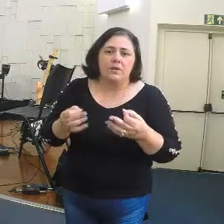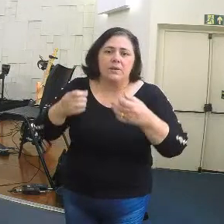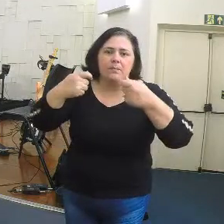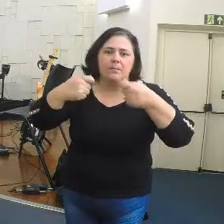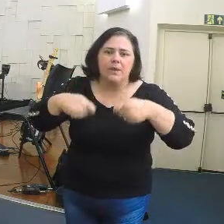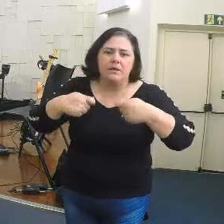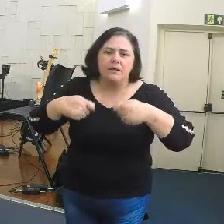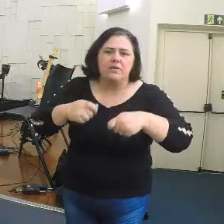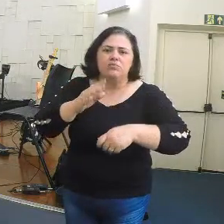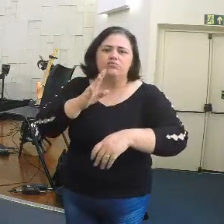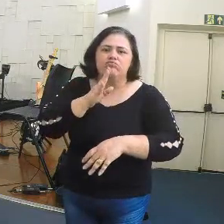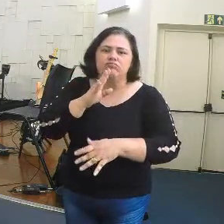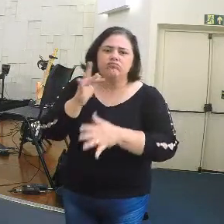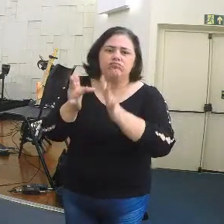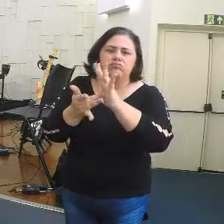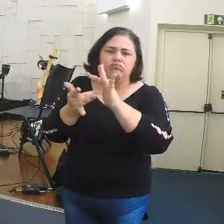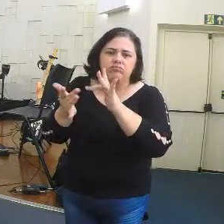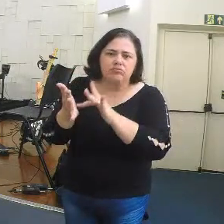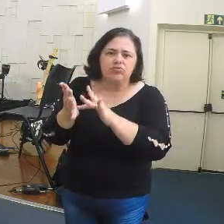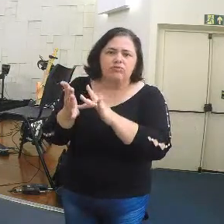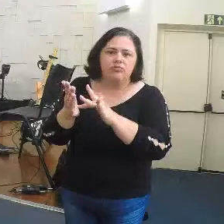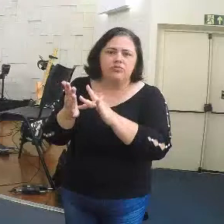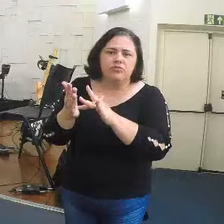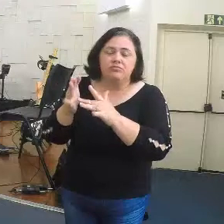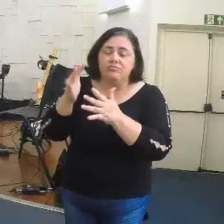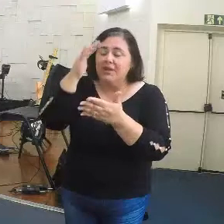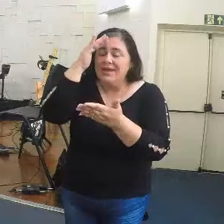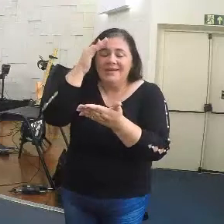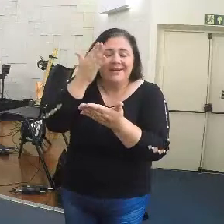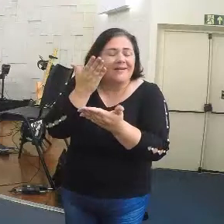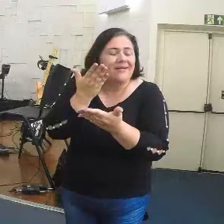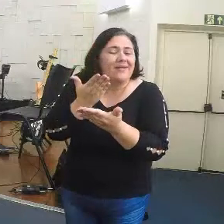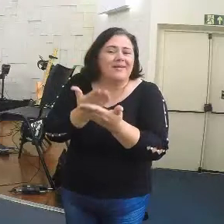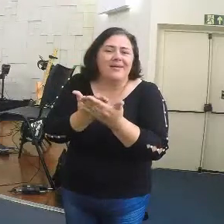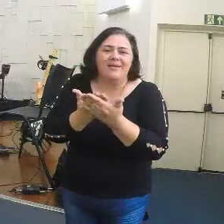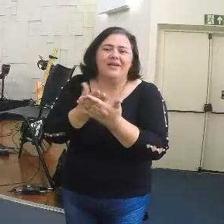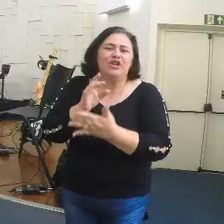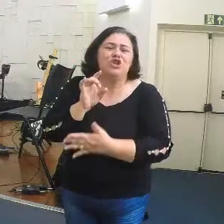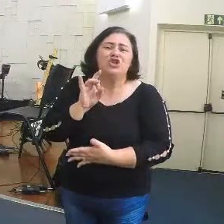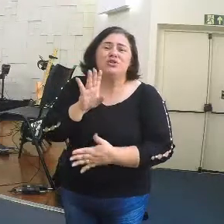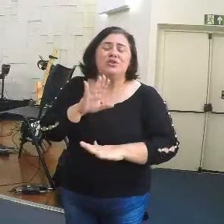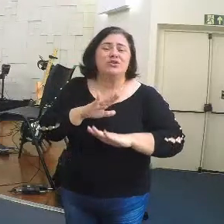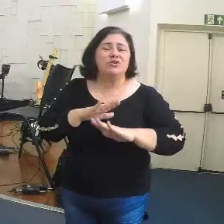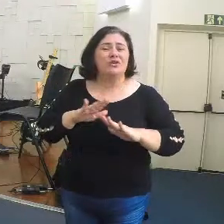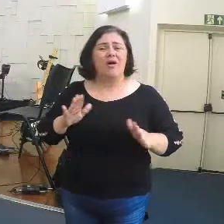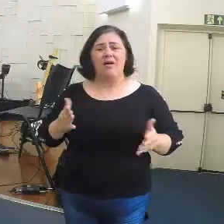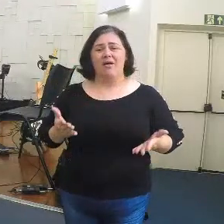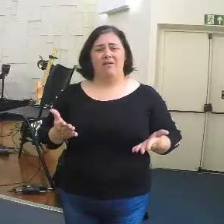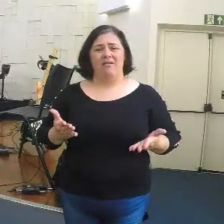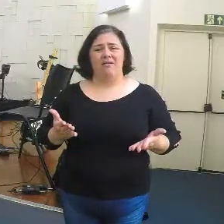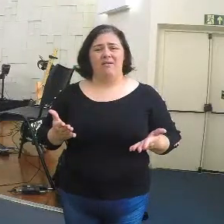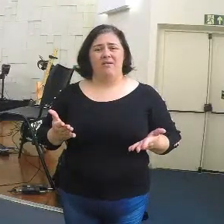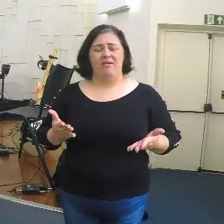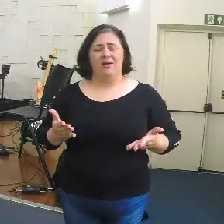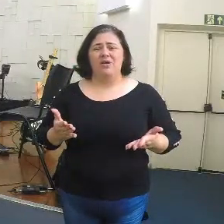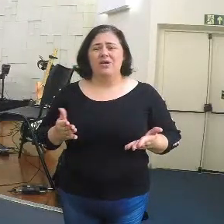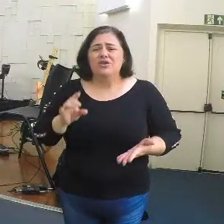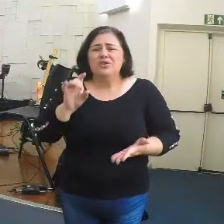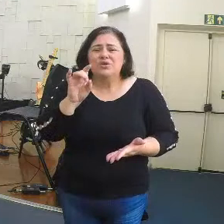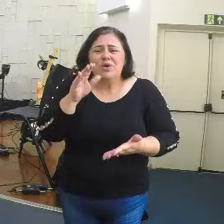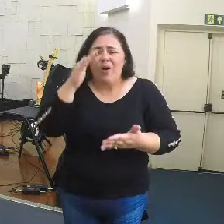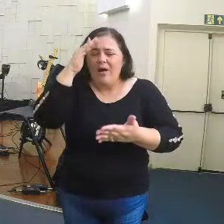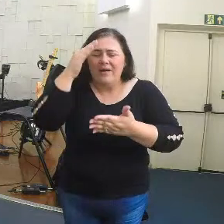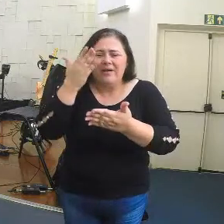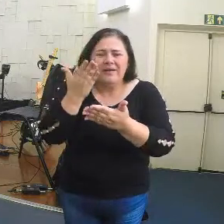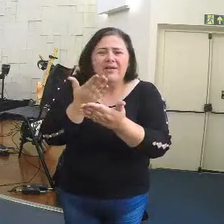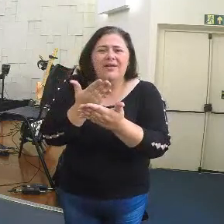cremos no amor. Como é possível viver essa vida? Essa vida que não é marcada pelo egoísmo, mas marcada